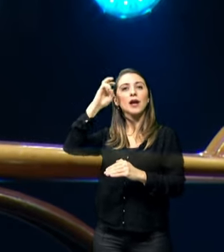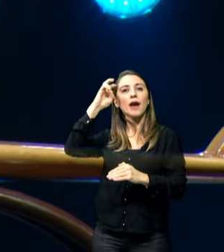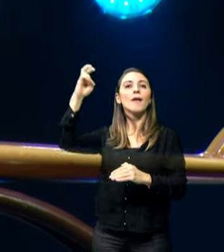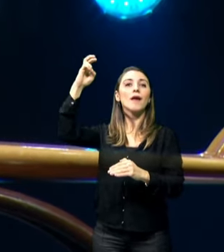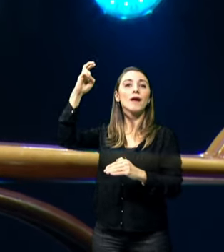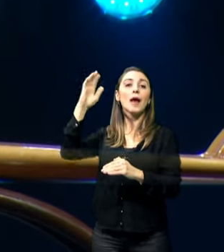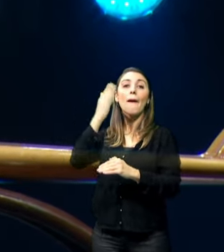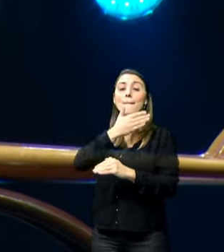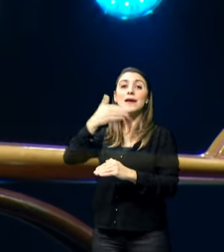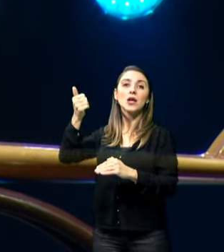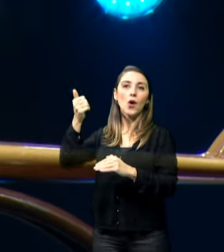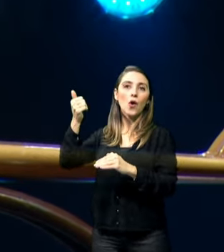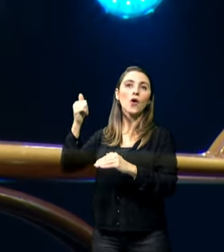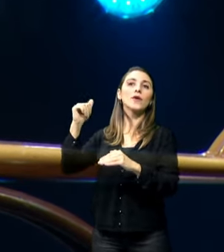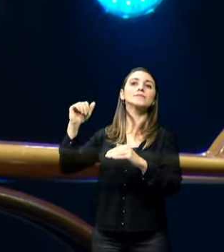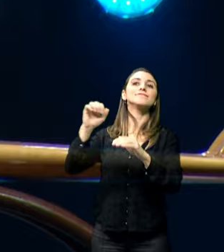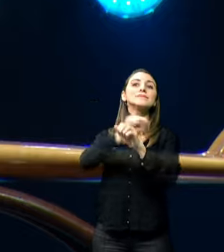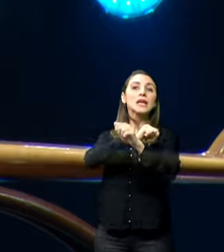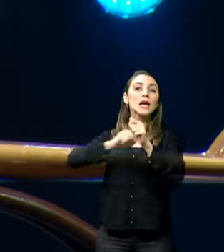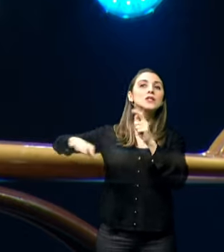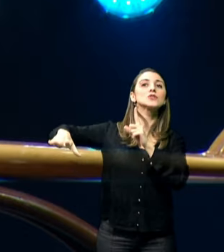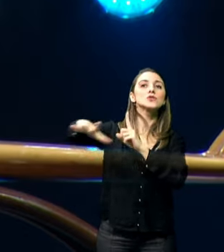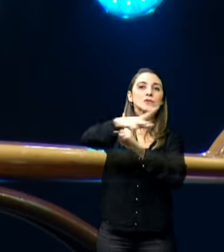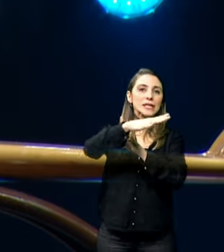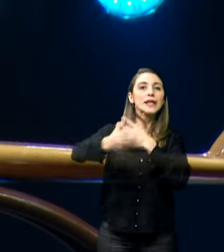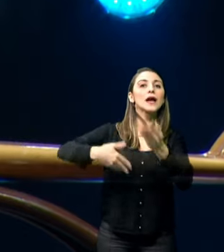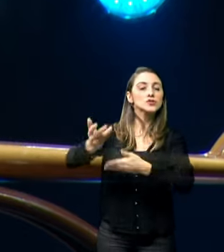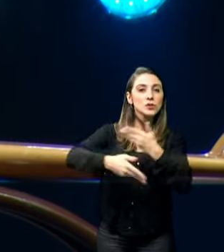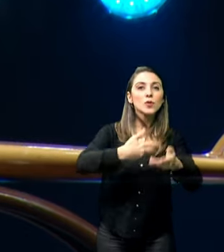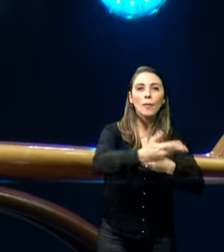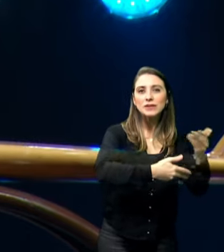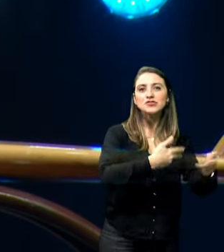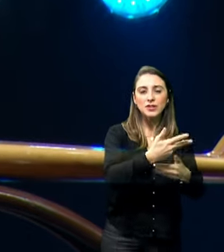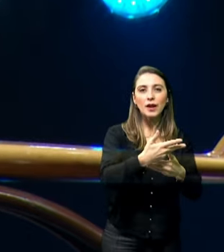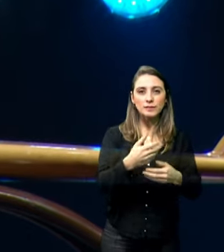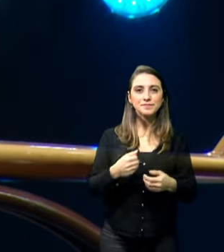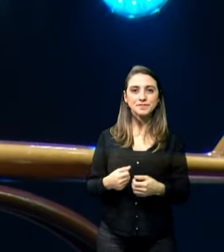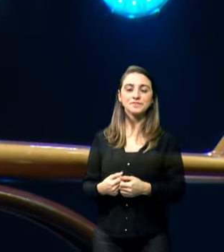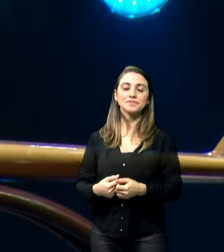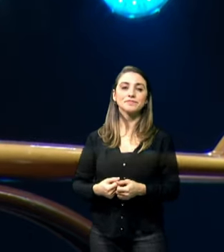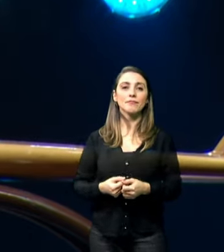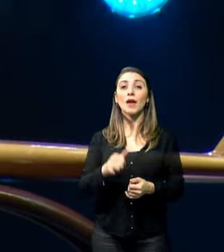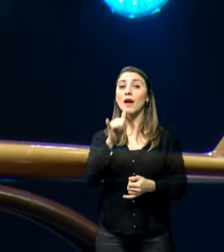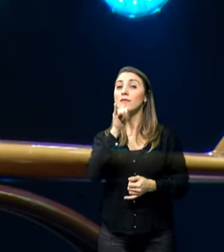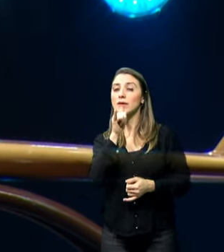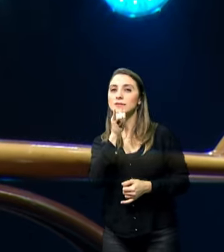Você sabe, eu estou só falando aqui só para lembrar para você. Você sabe que, por exemplo,